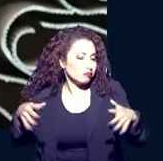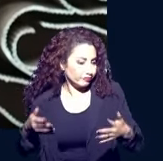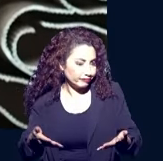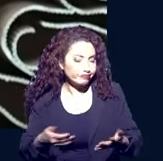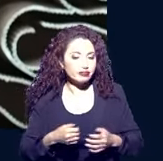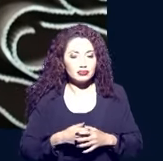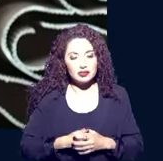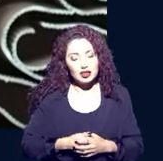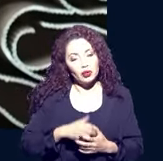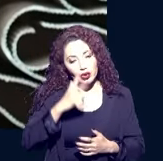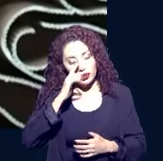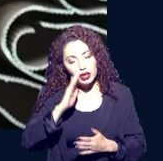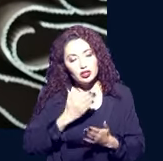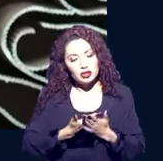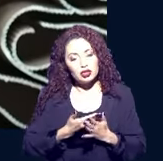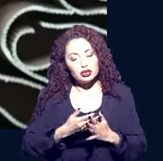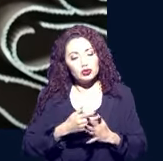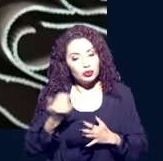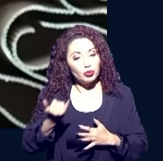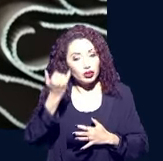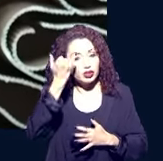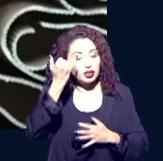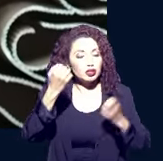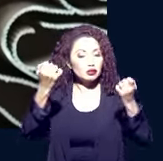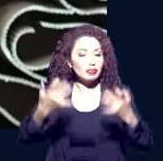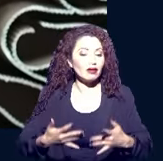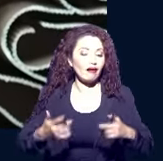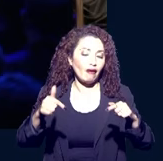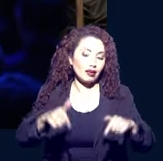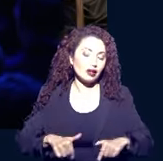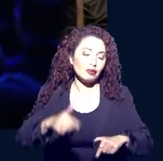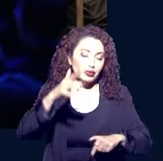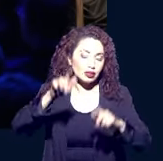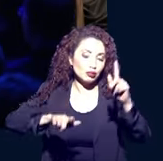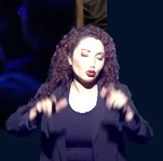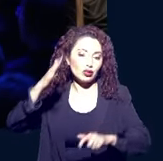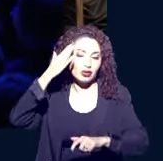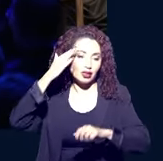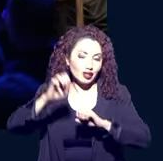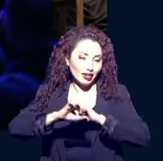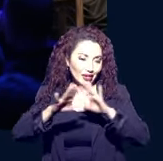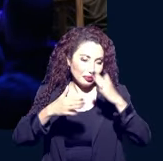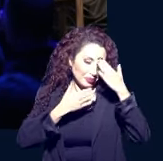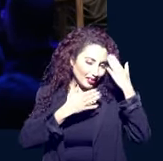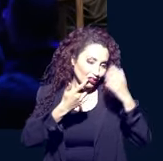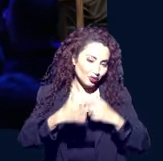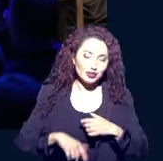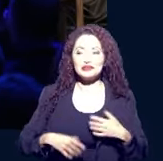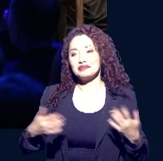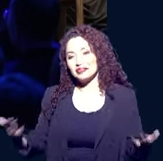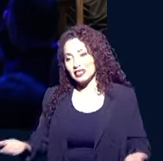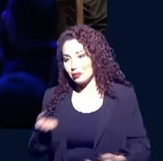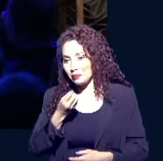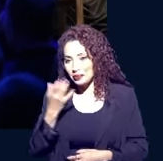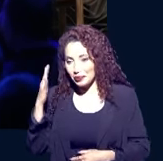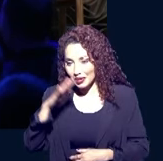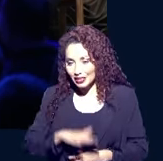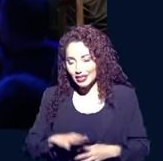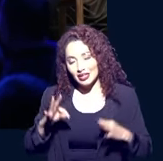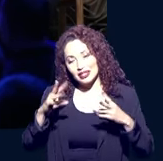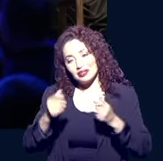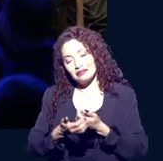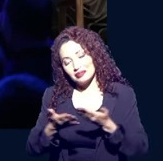acho que valem a pena ser esclarecidos aqui muito obrigado novamente bom Boa tarde a todos é um prazer